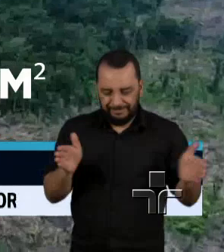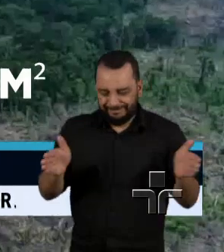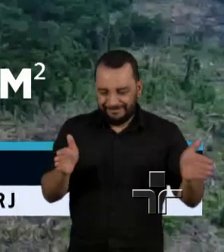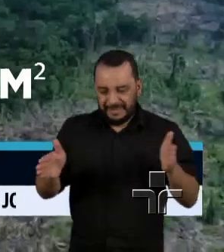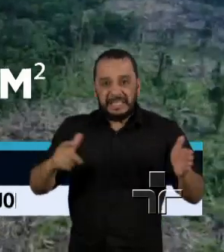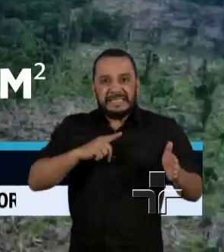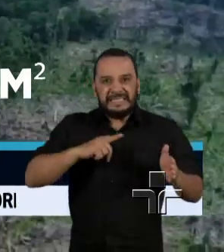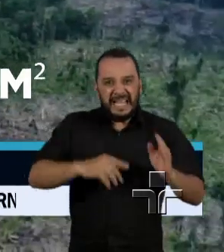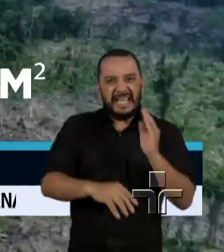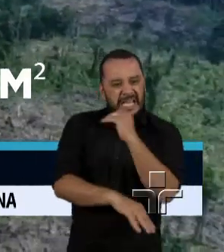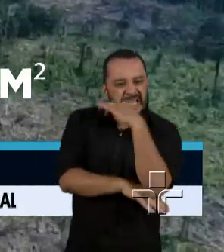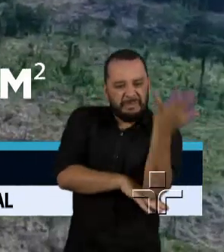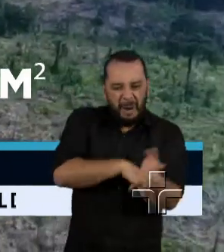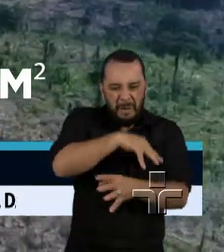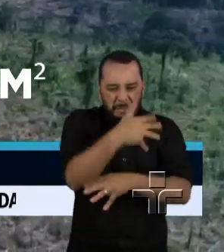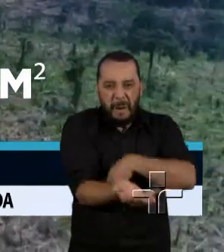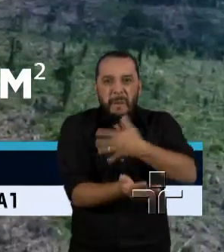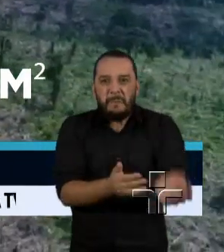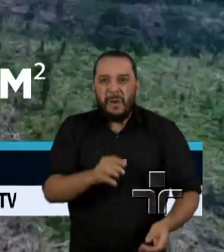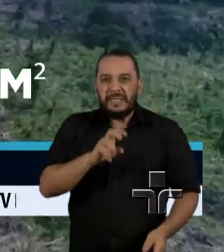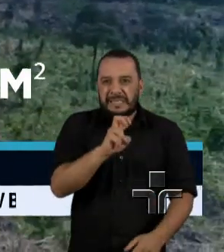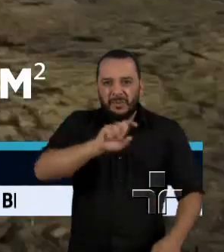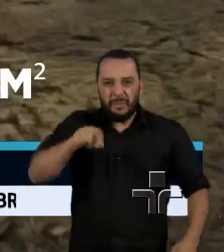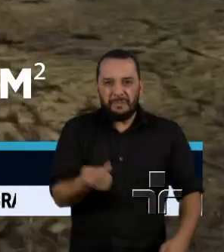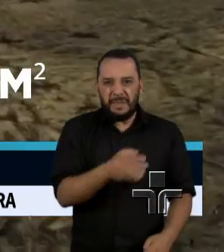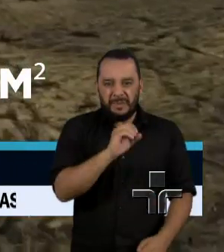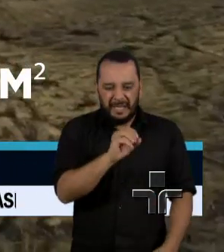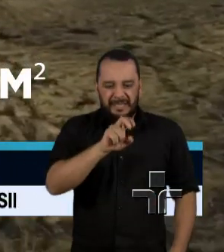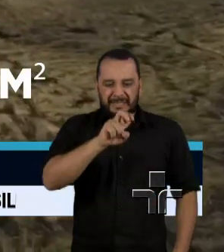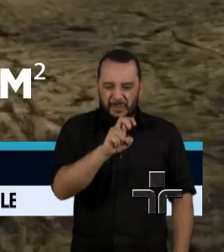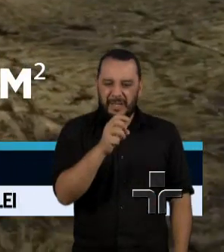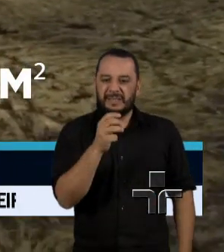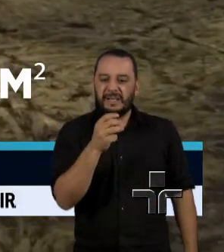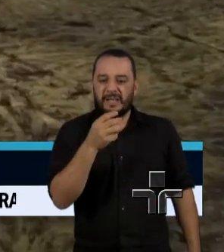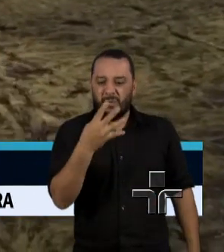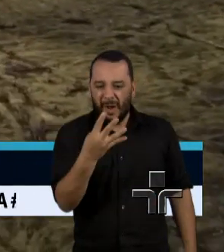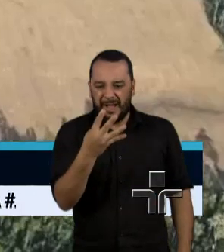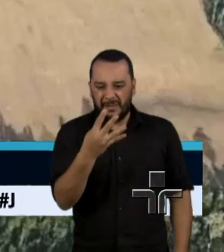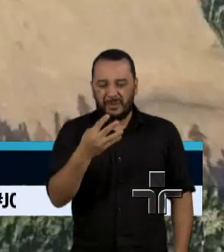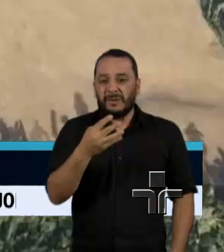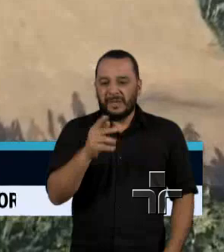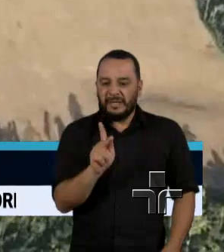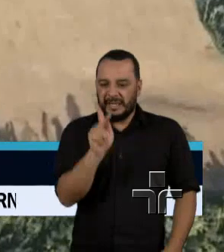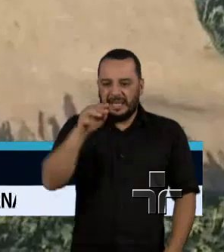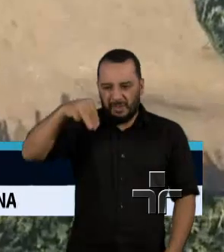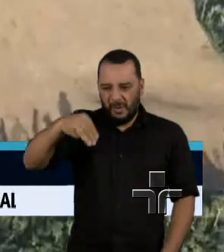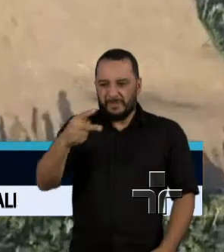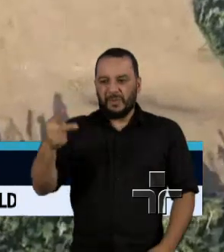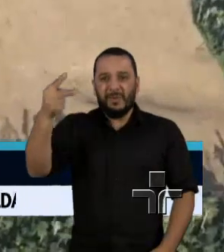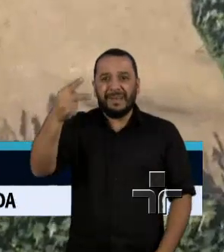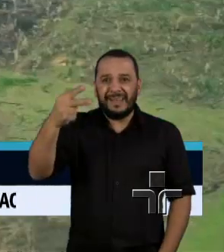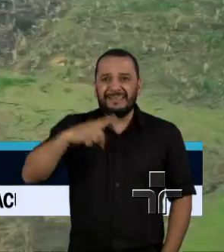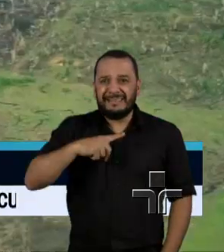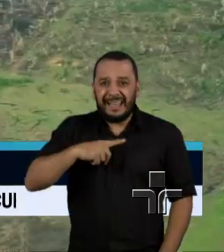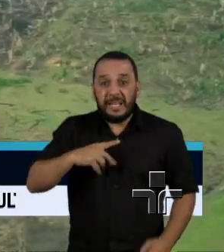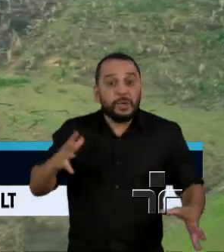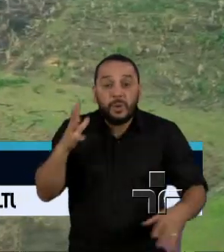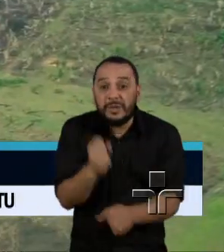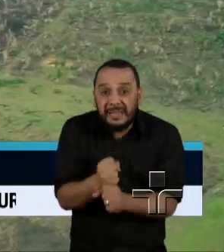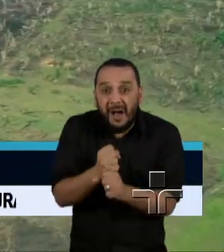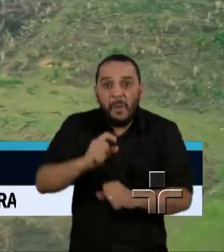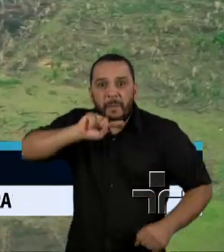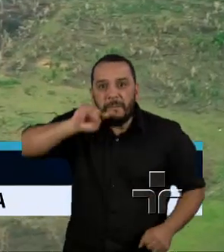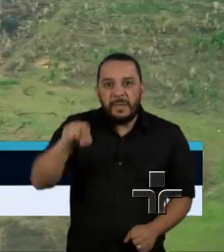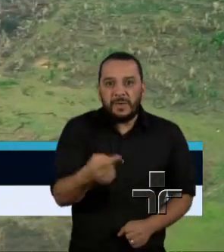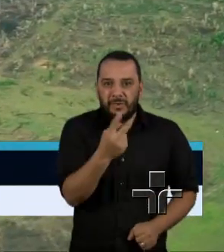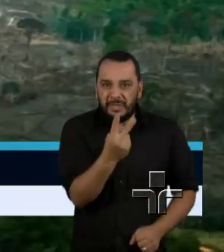região amazônica atingiu 5.054 quilômetros quadrados. Desse total, 1.287